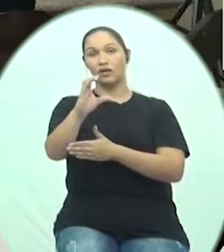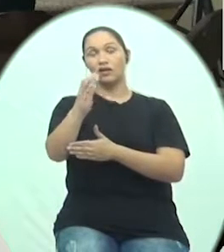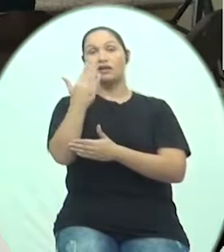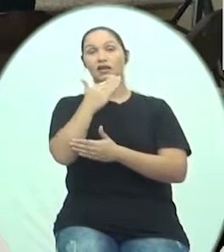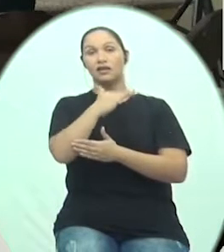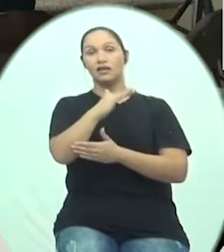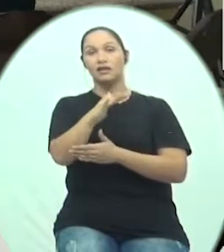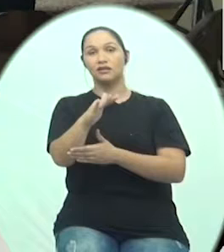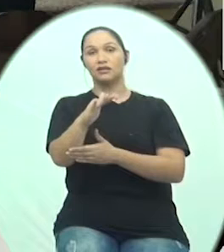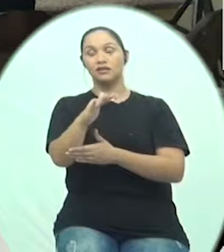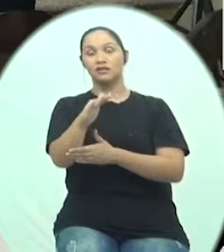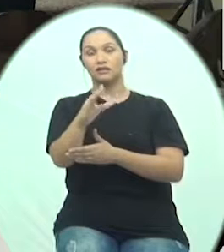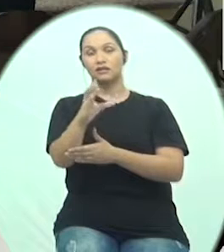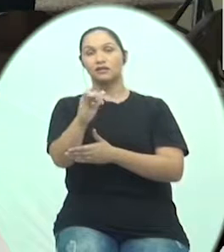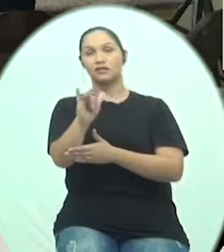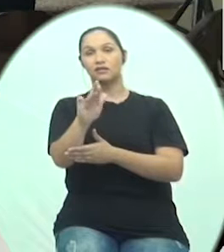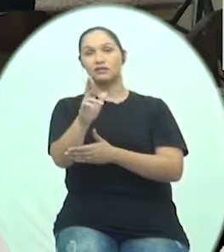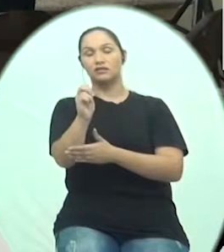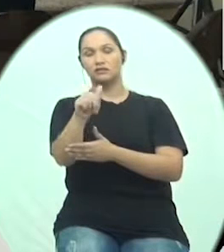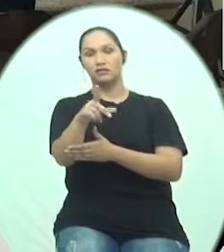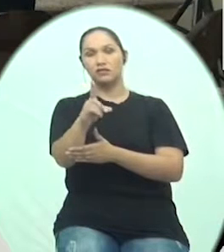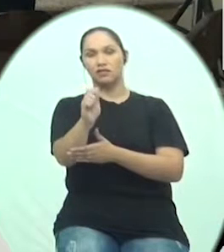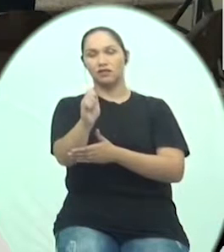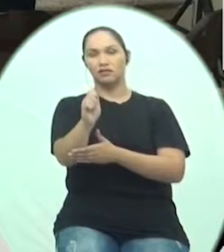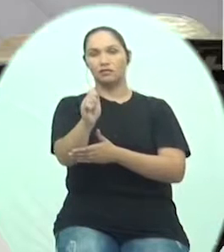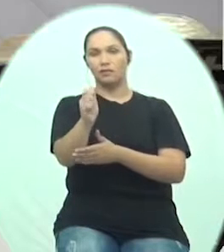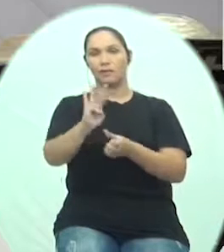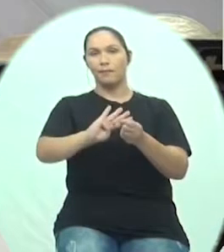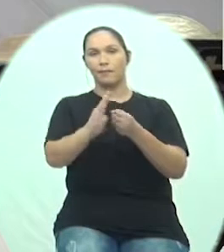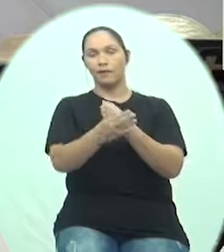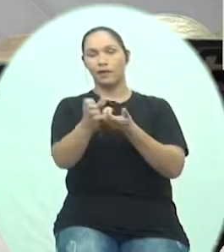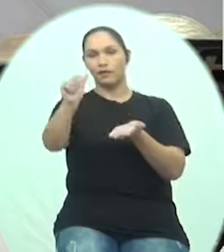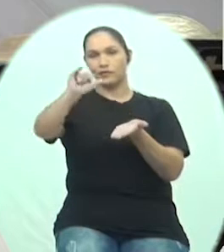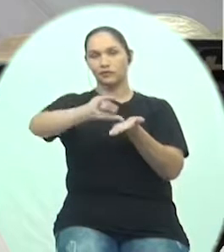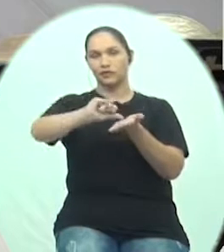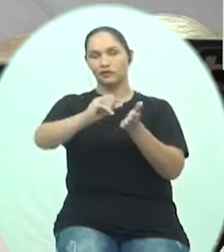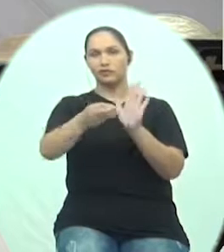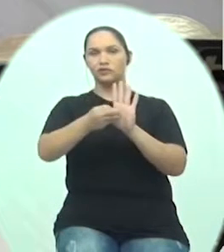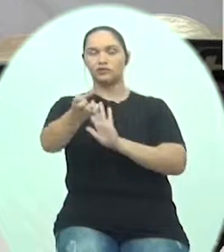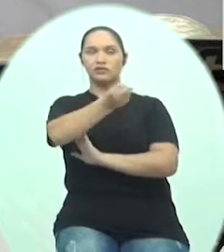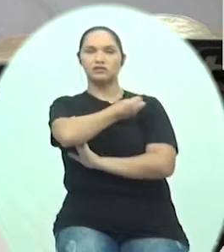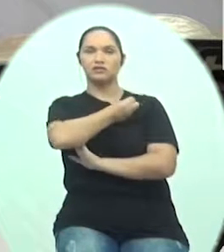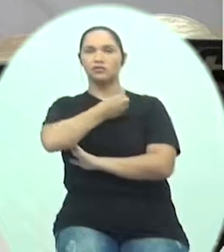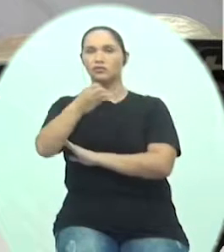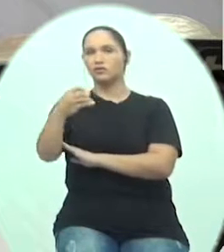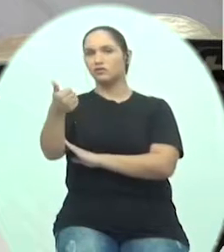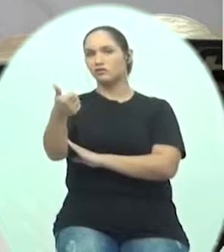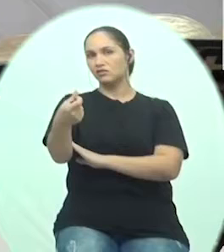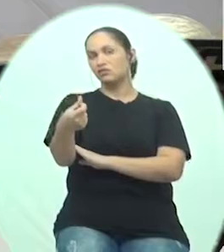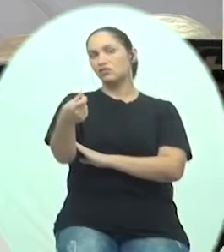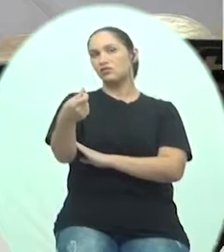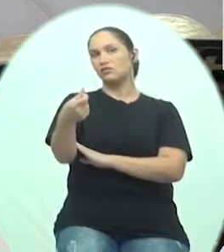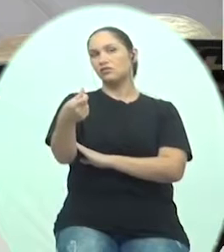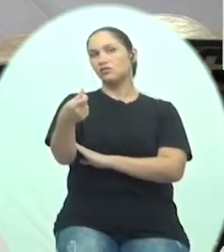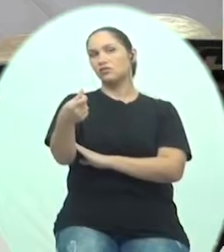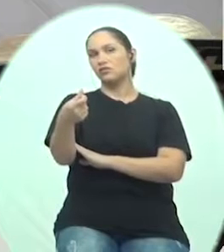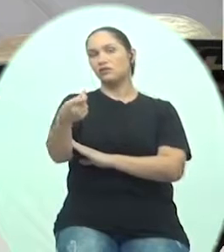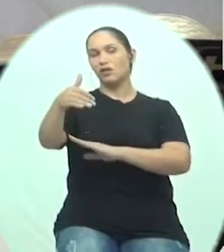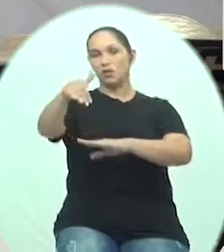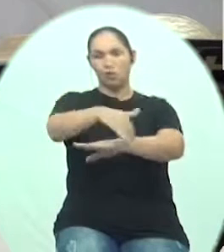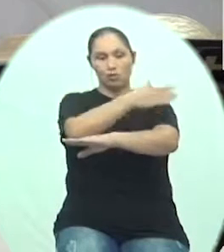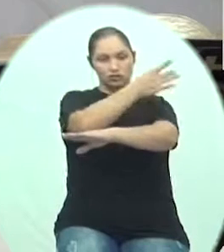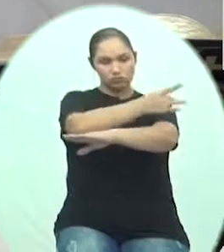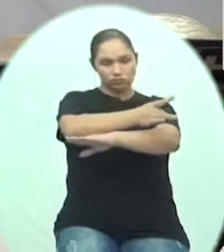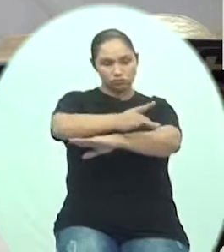Candinha centro indicação 016/2020 assunto patrolamento